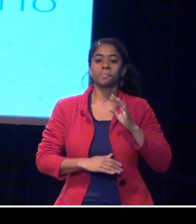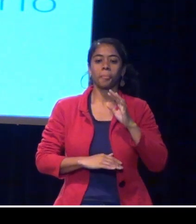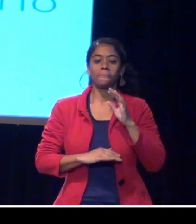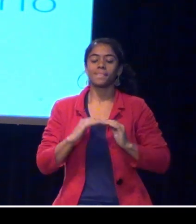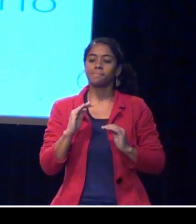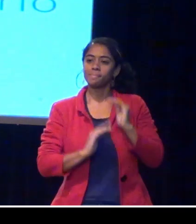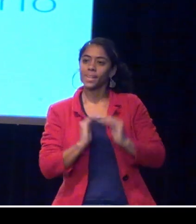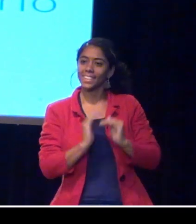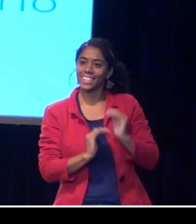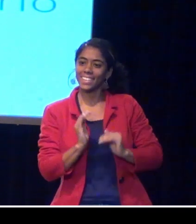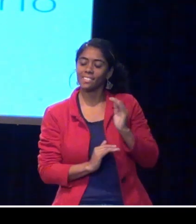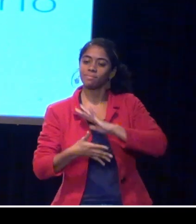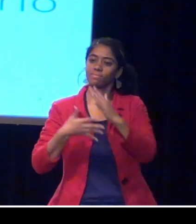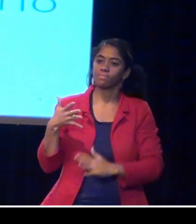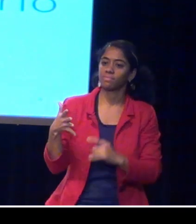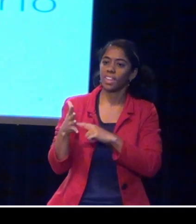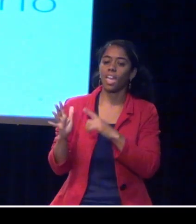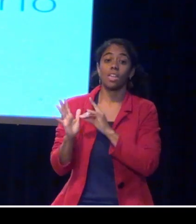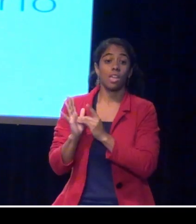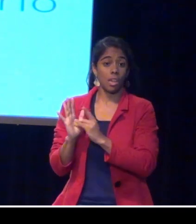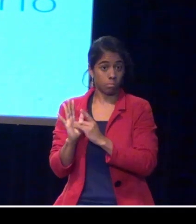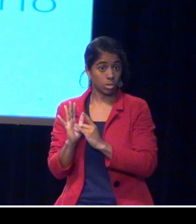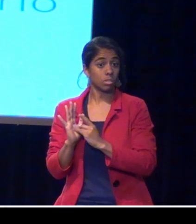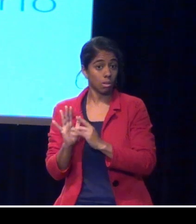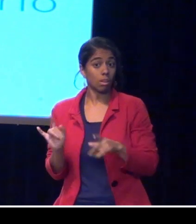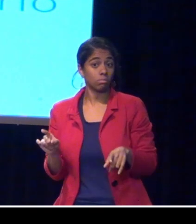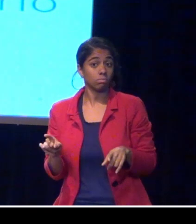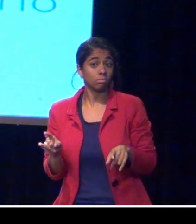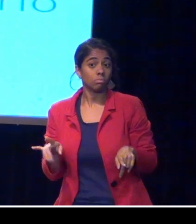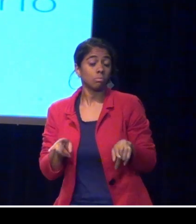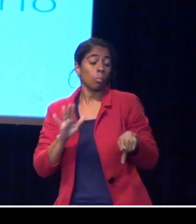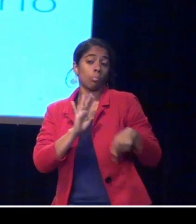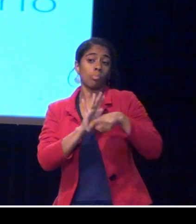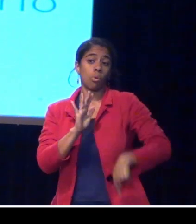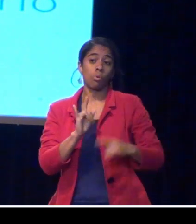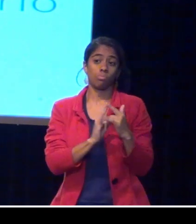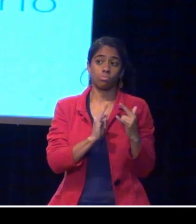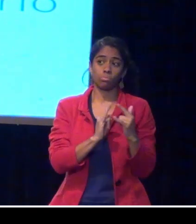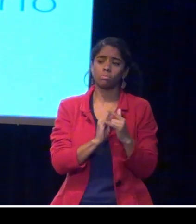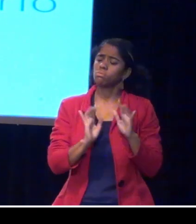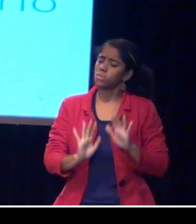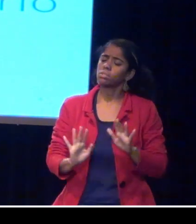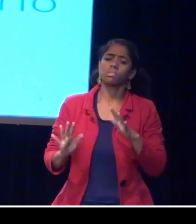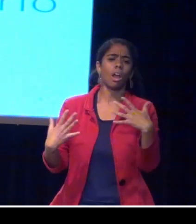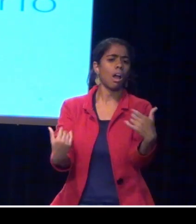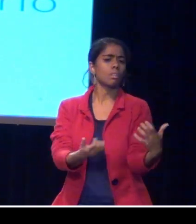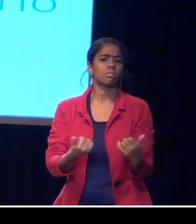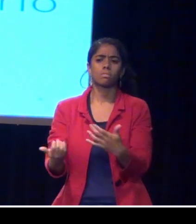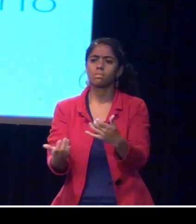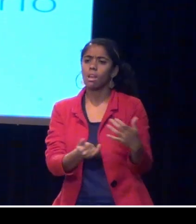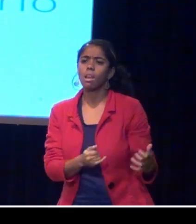é um repositório que ele está no INES, foi desenvolvido pelo INES, mas ele aceita material de todas as